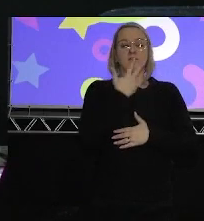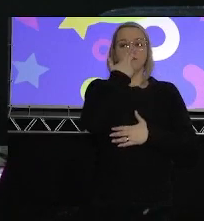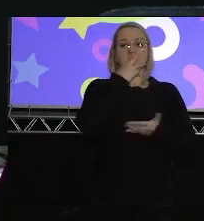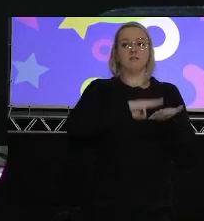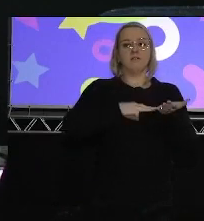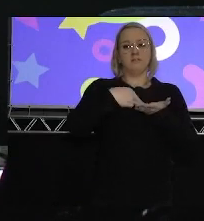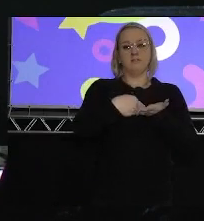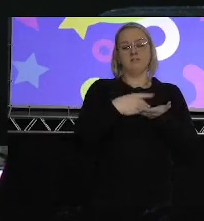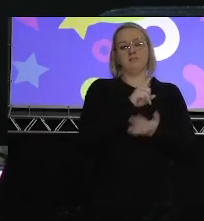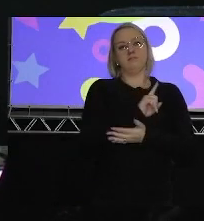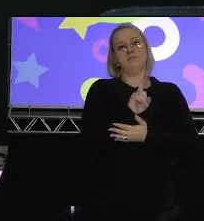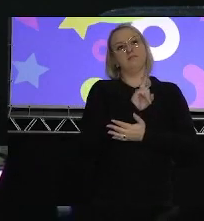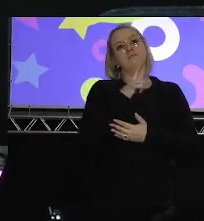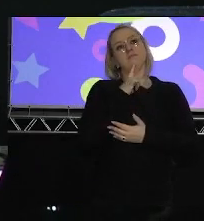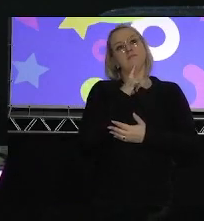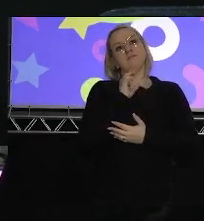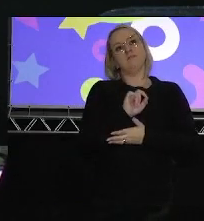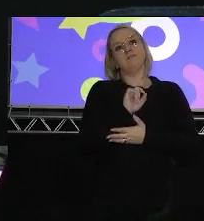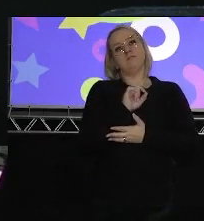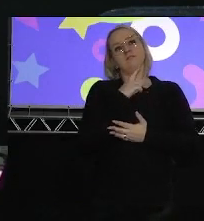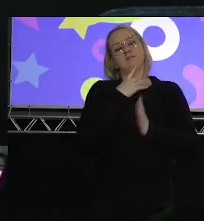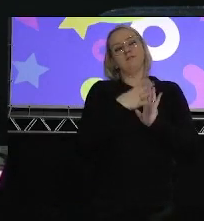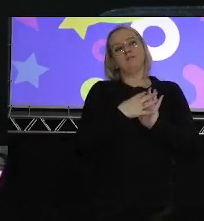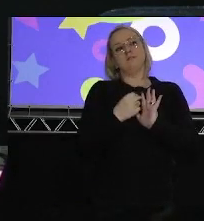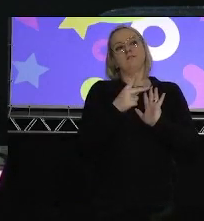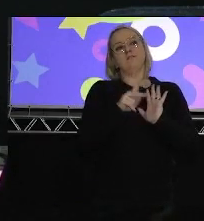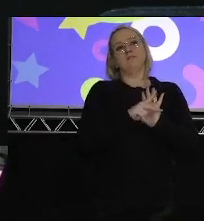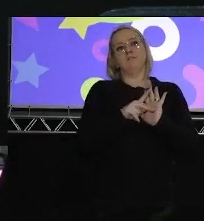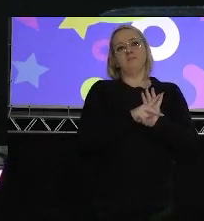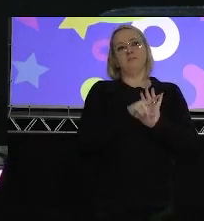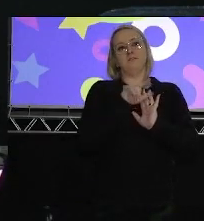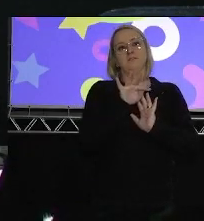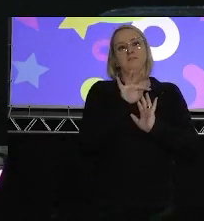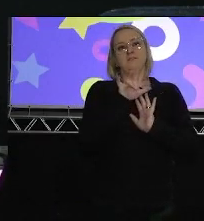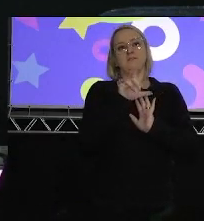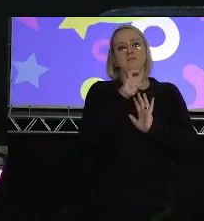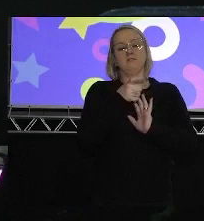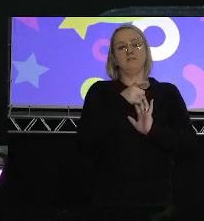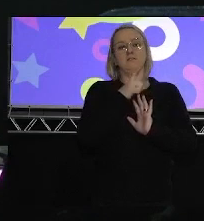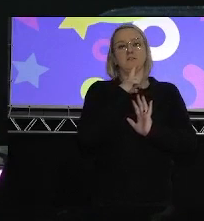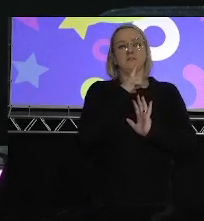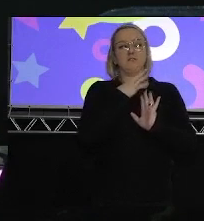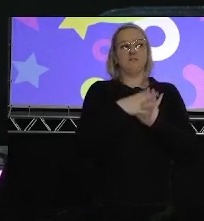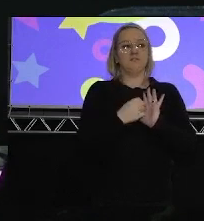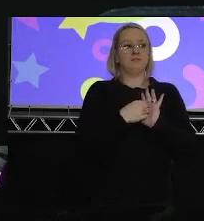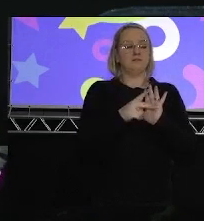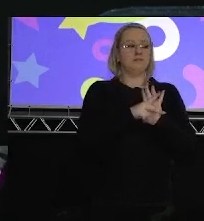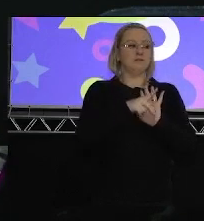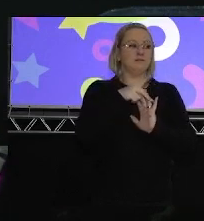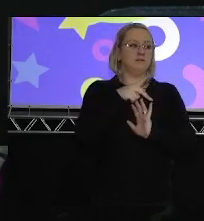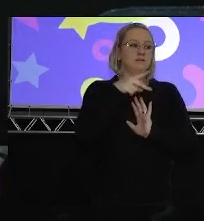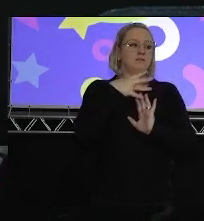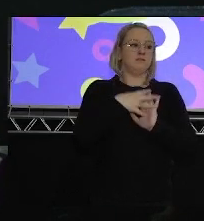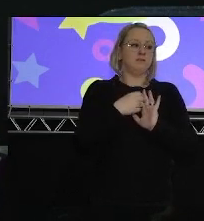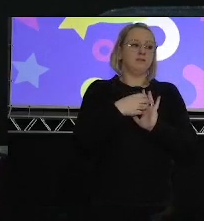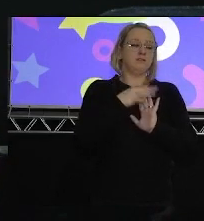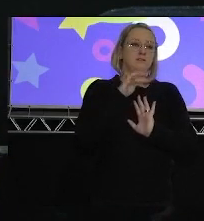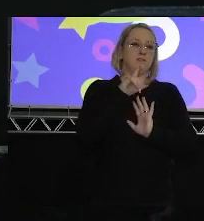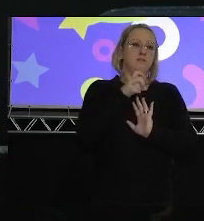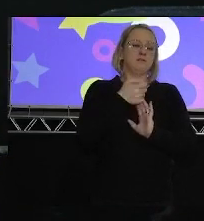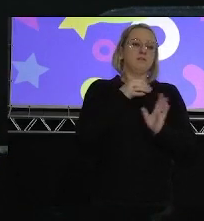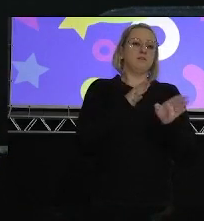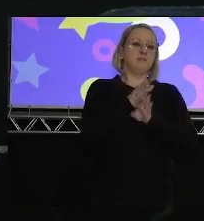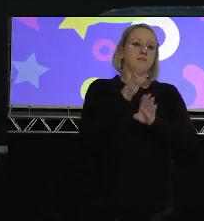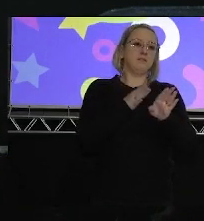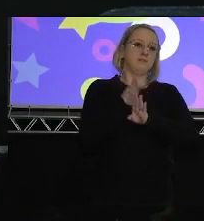Não. Ele tem um padrão. Então, isso aqui é do guia do Flaps. O guia do Flaps tem lá dentro do portfólio um guia que ele orienta, né,